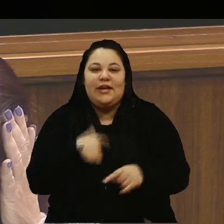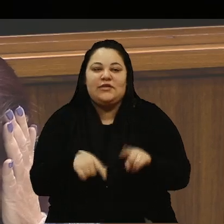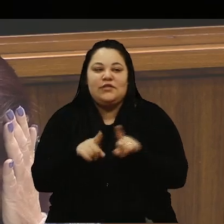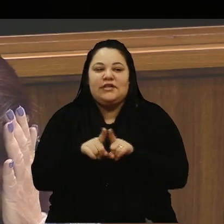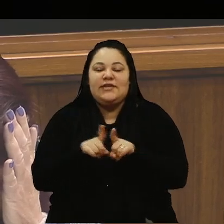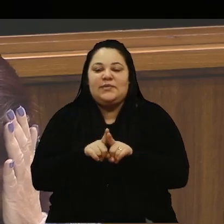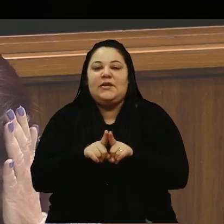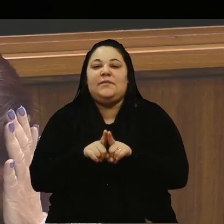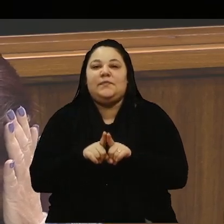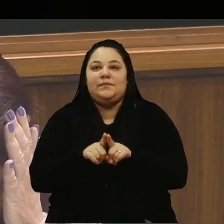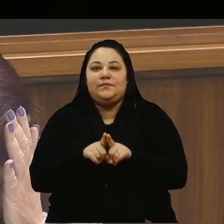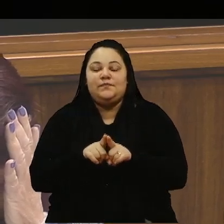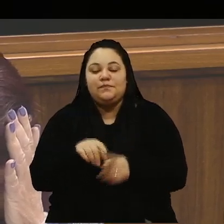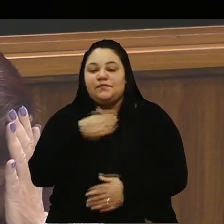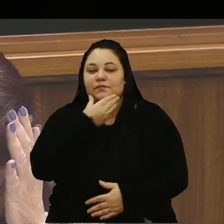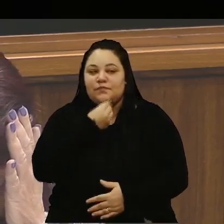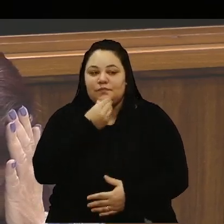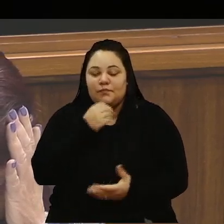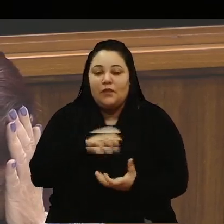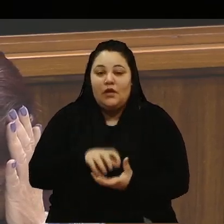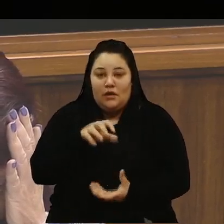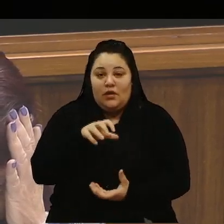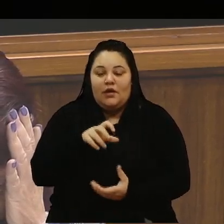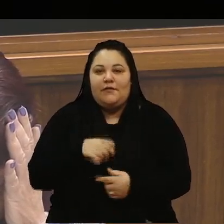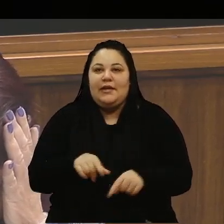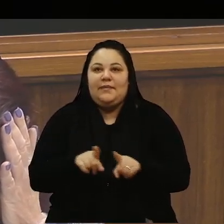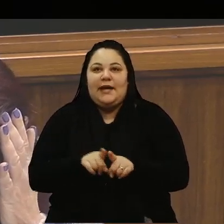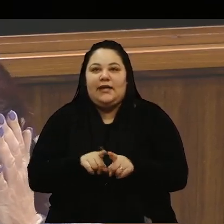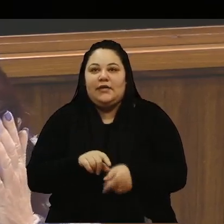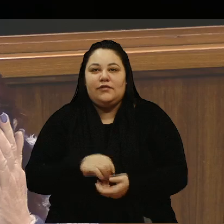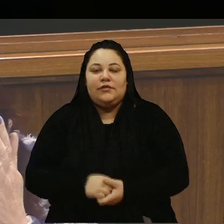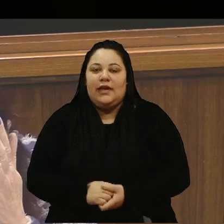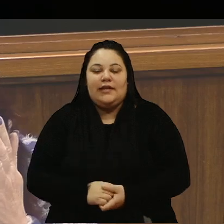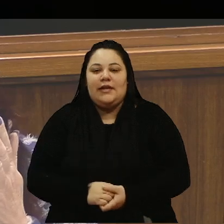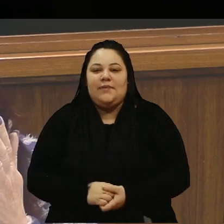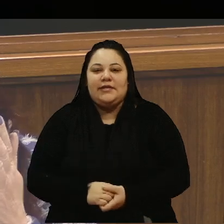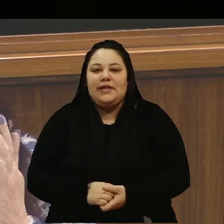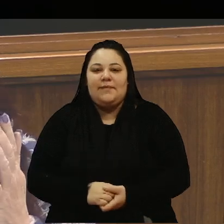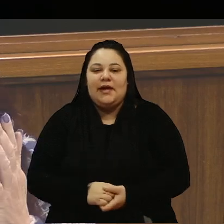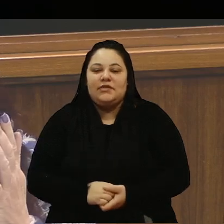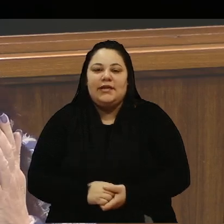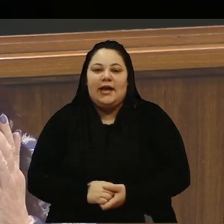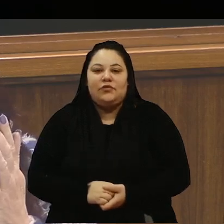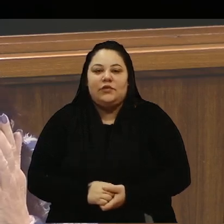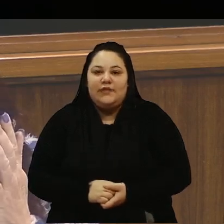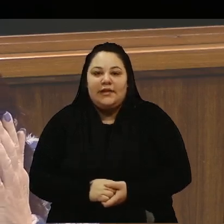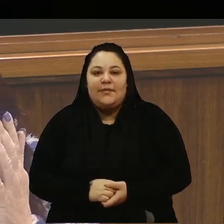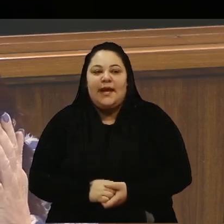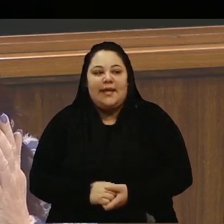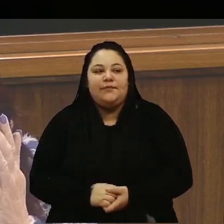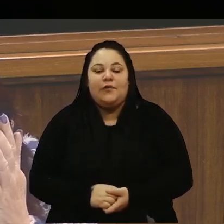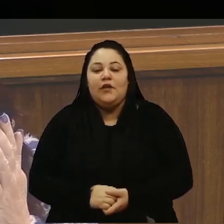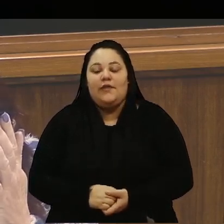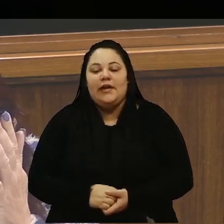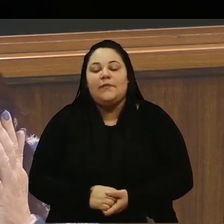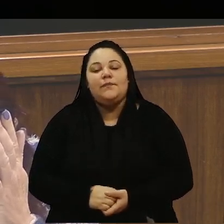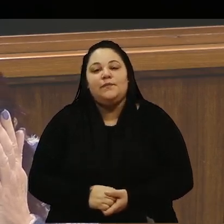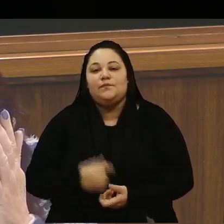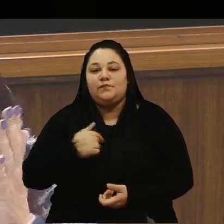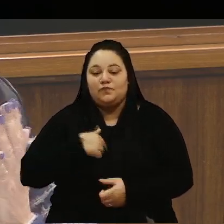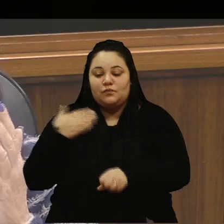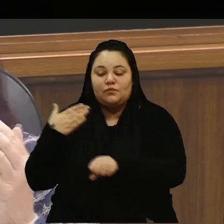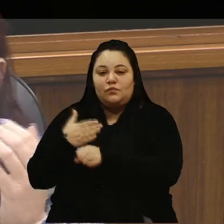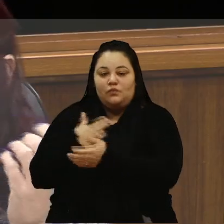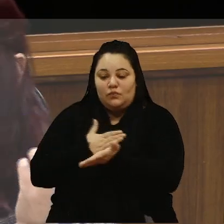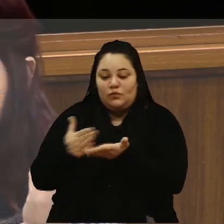senhor idoso de 81 anos que foi atropelado na BR-116 ontem, ali na entrada do Parque